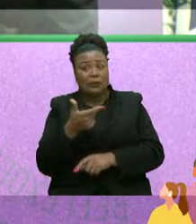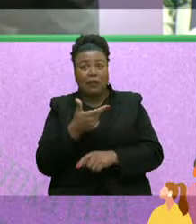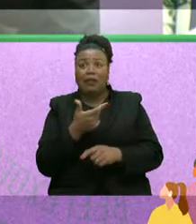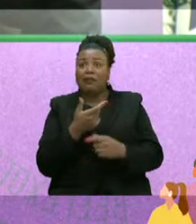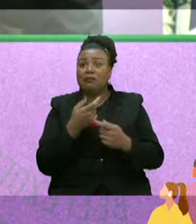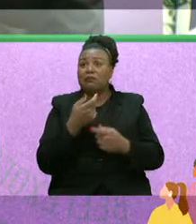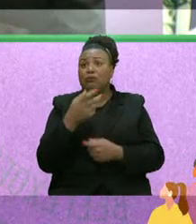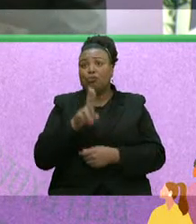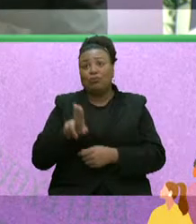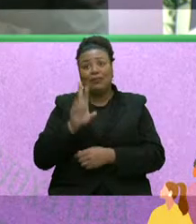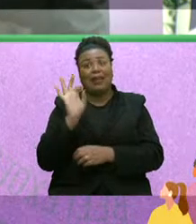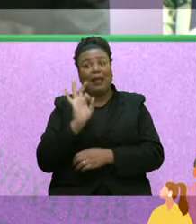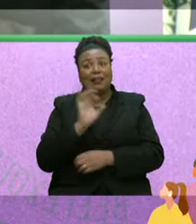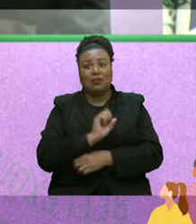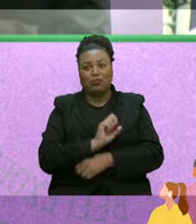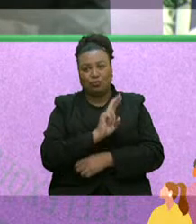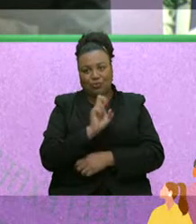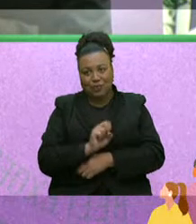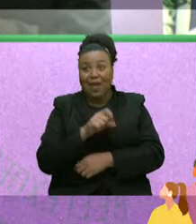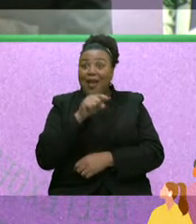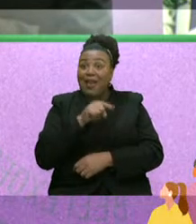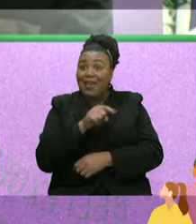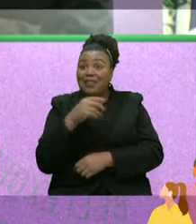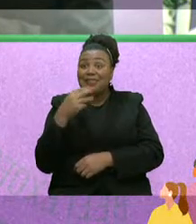do SUS. Esses